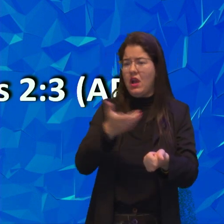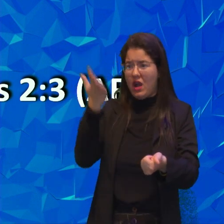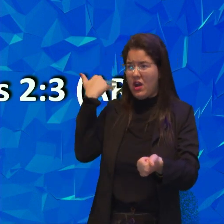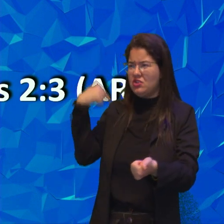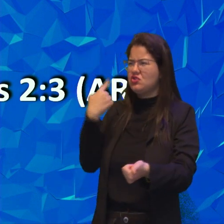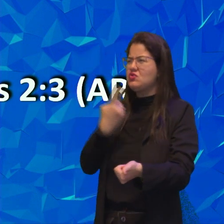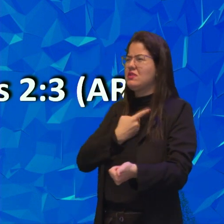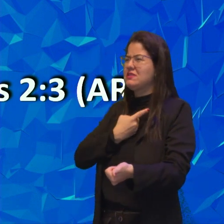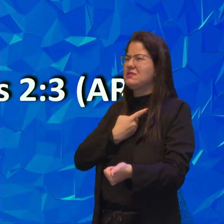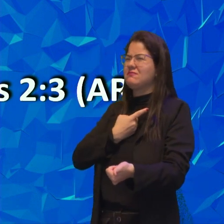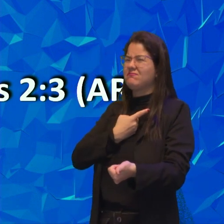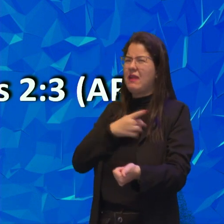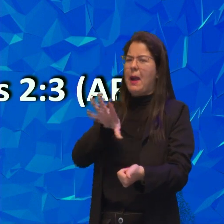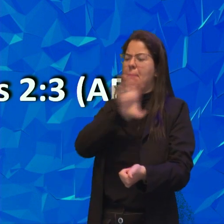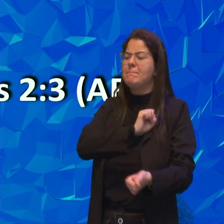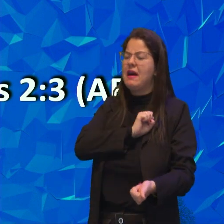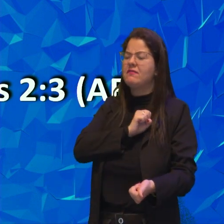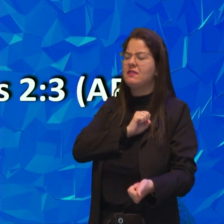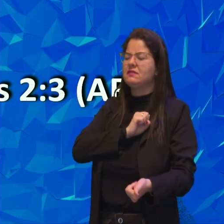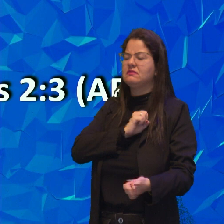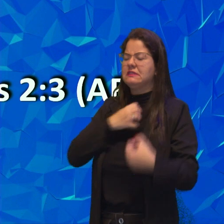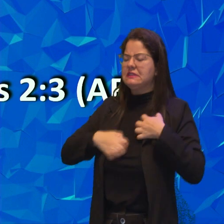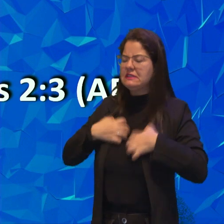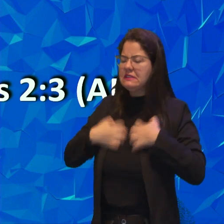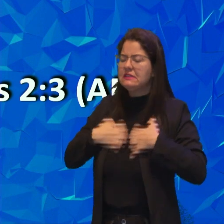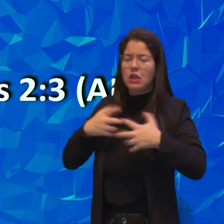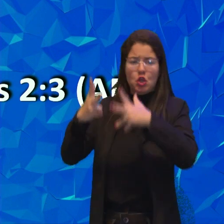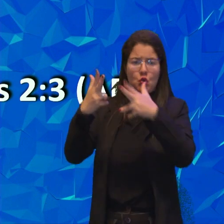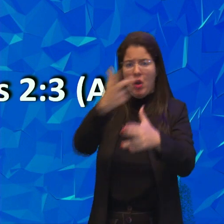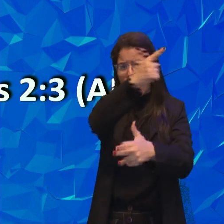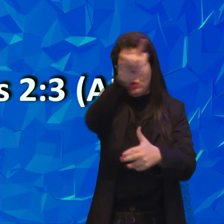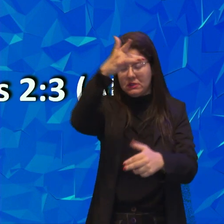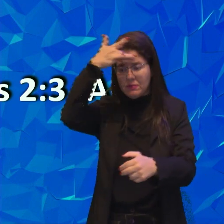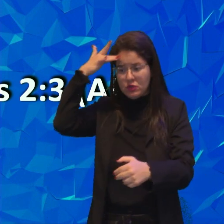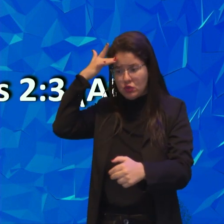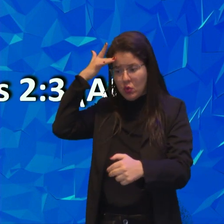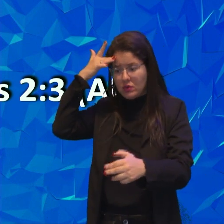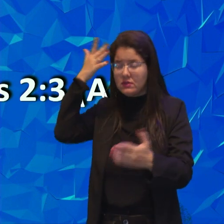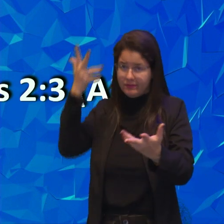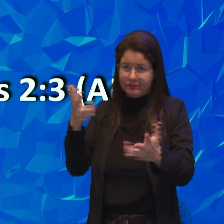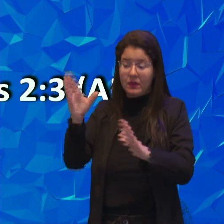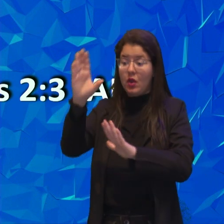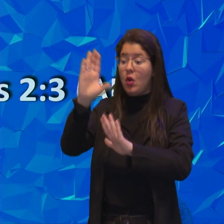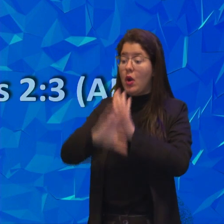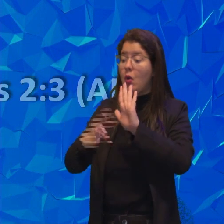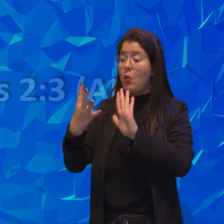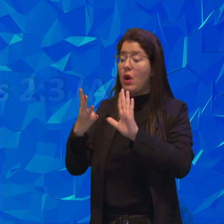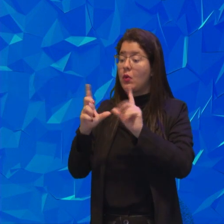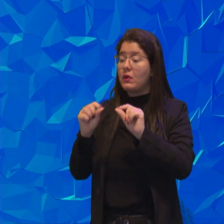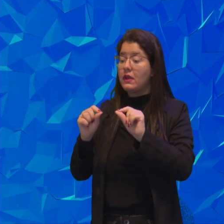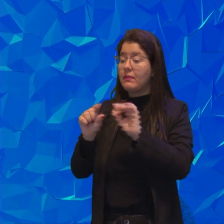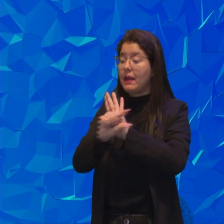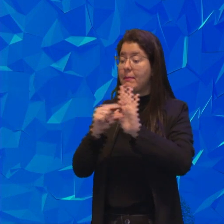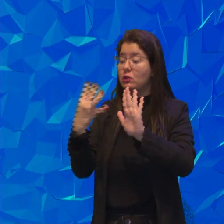ira, como também os demais. Verso de número 4, mas Deus,